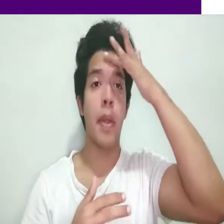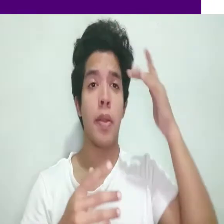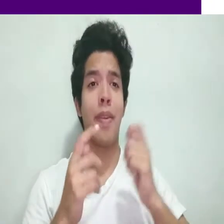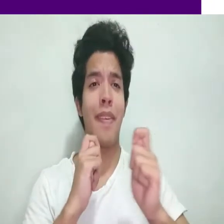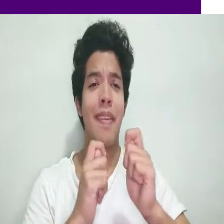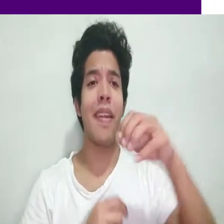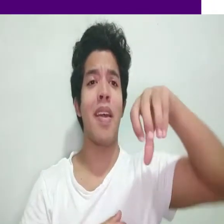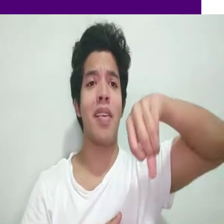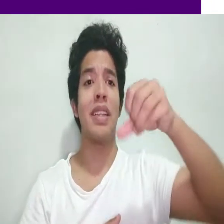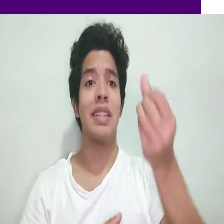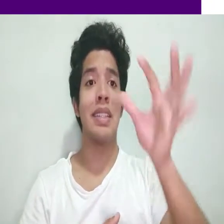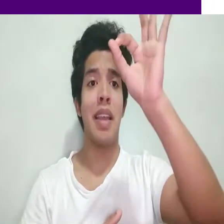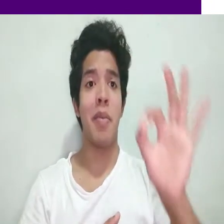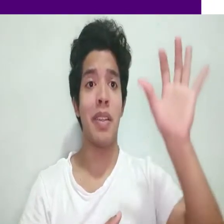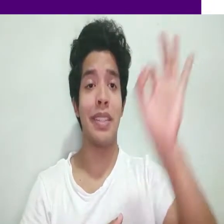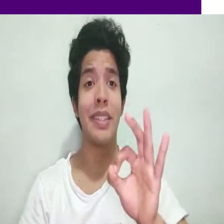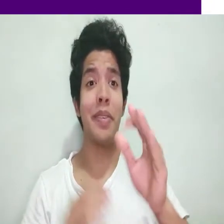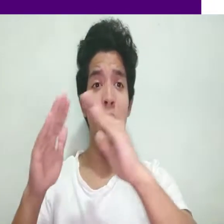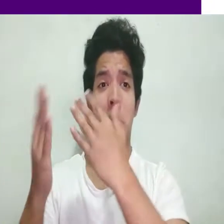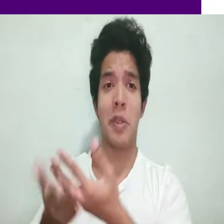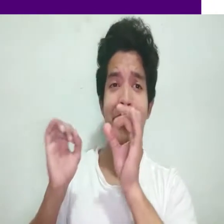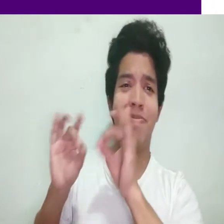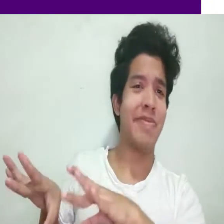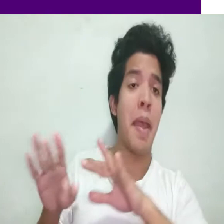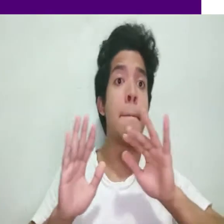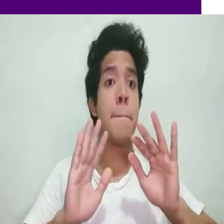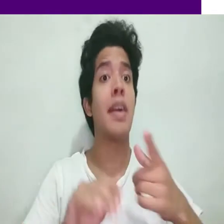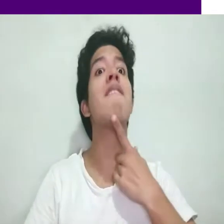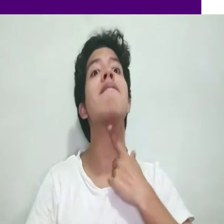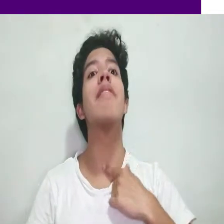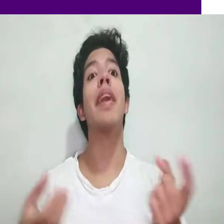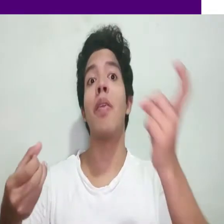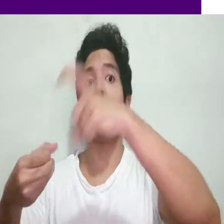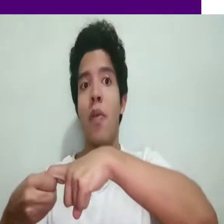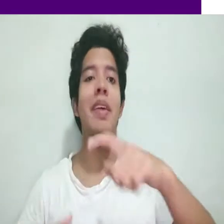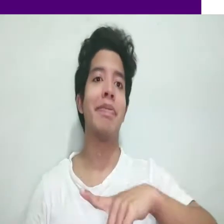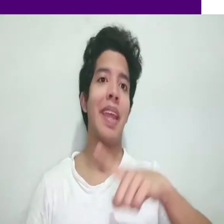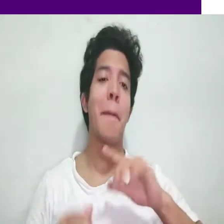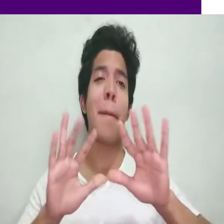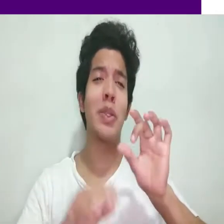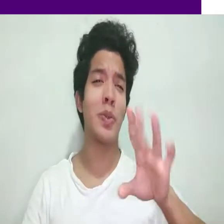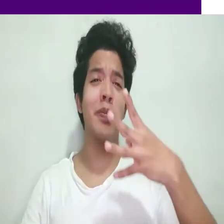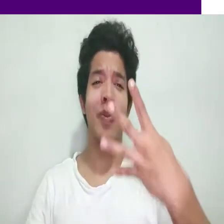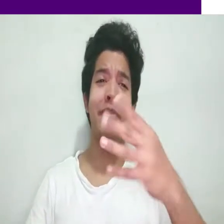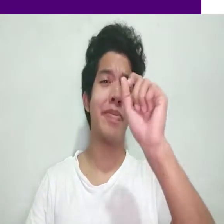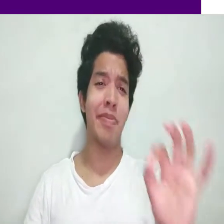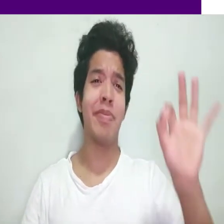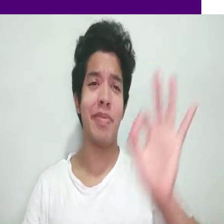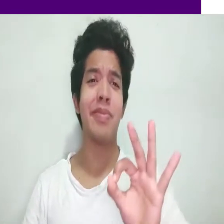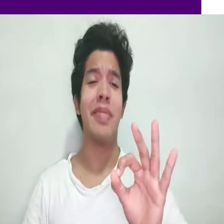96% das entrevistadas abandonaram a escola, embora não desistam do projeto de voltar a estudar, mas